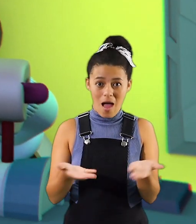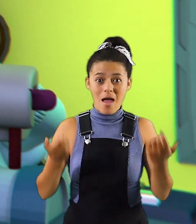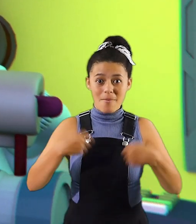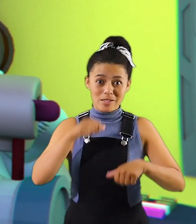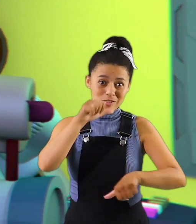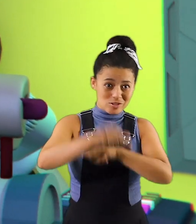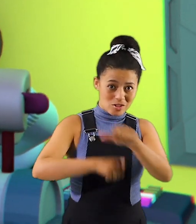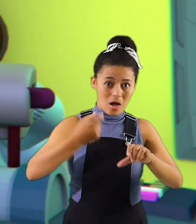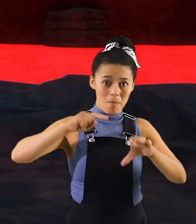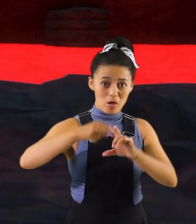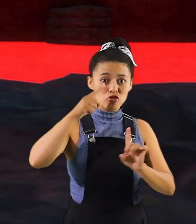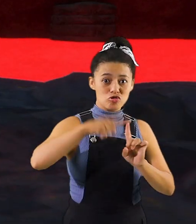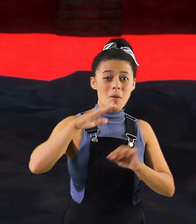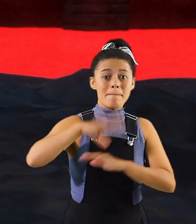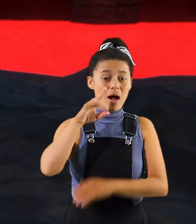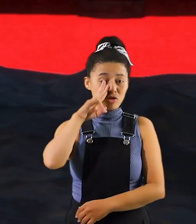Broca RP Delta.